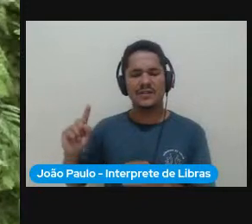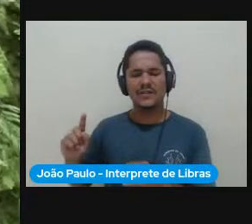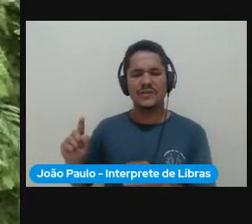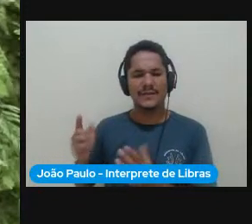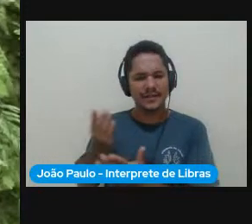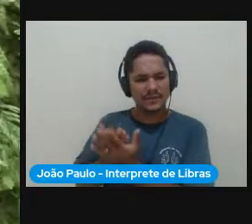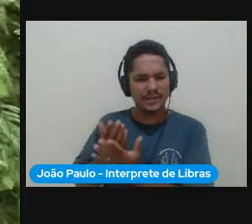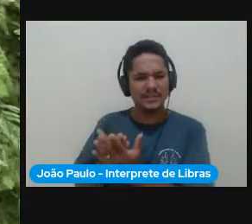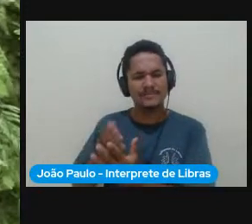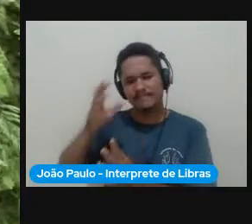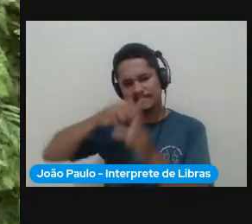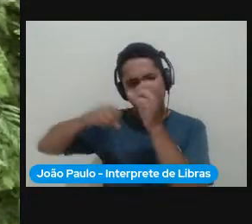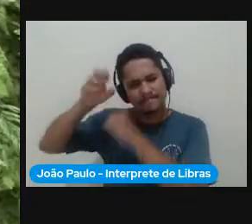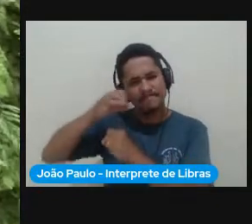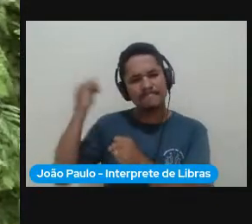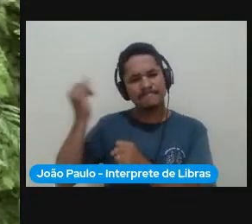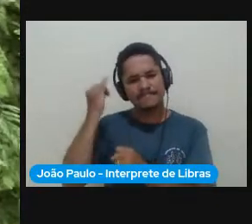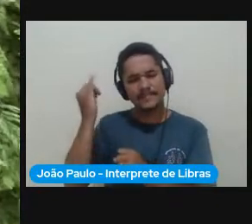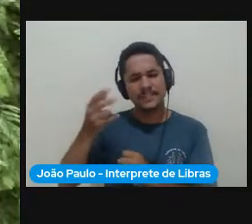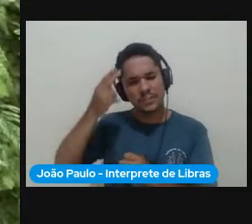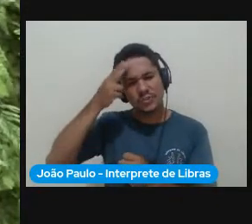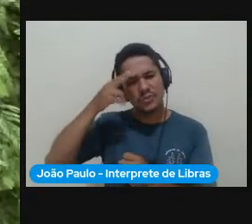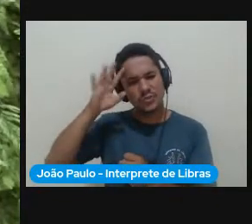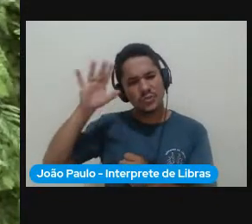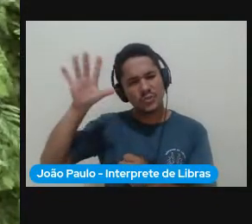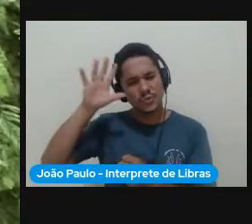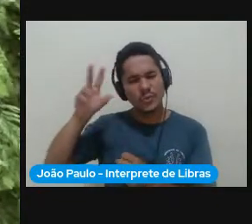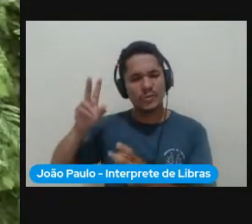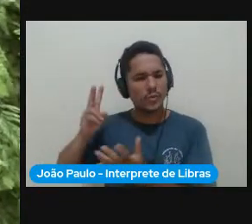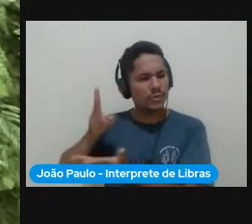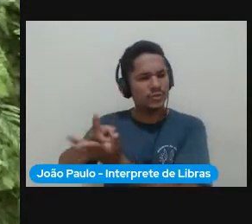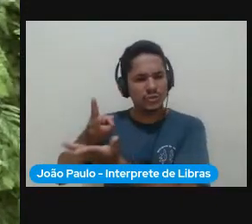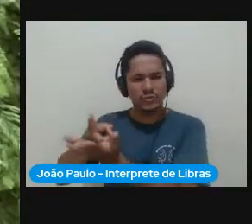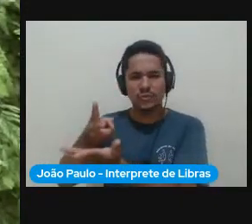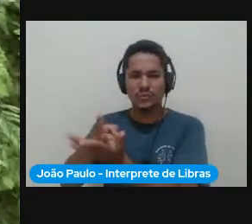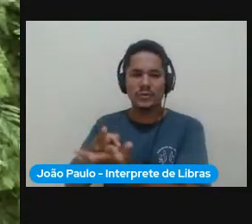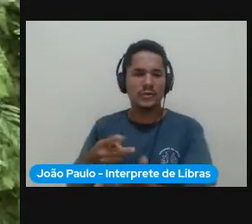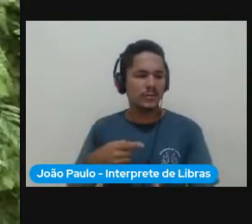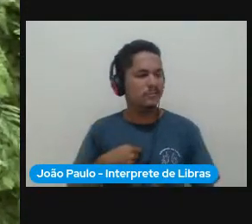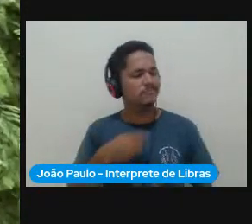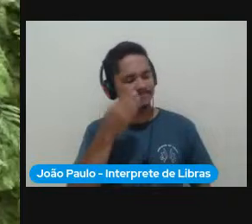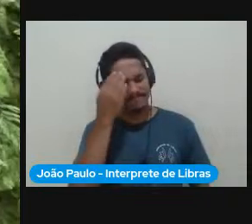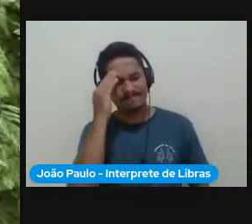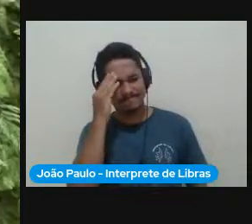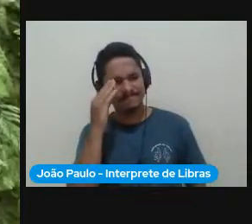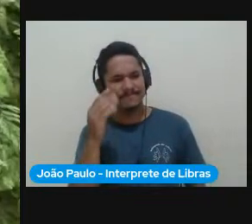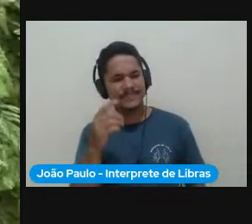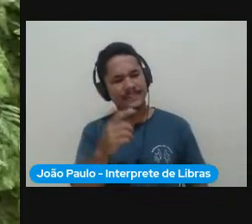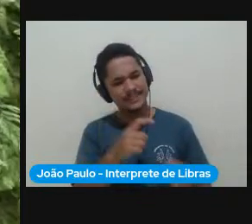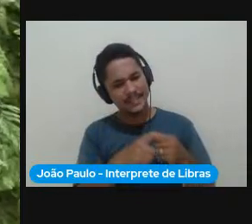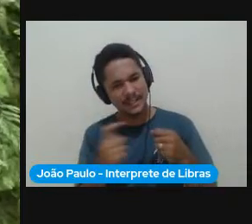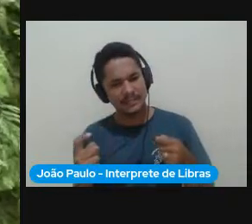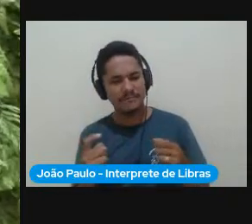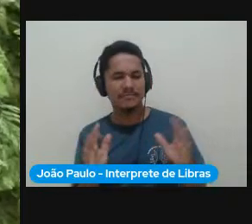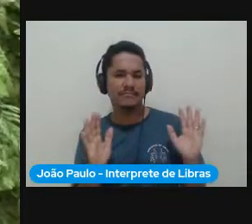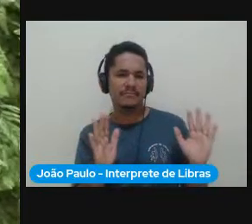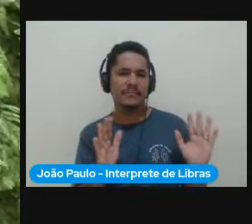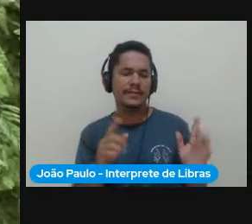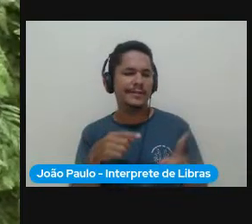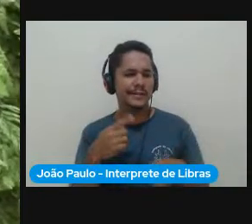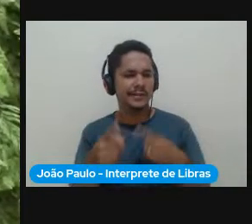sua vida, não desista do seu sonho, pode continuar, e eu ainda assim entendi que era hora de sair. E saí, mas